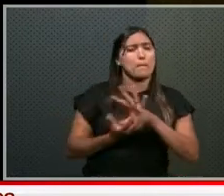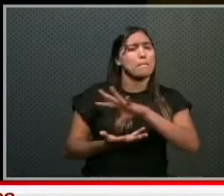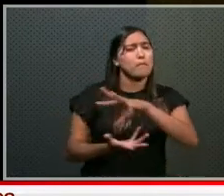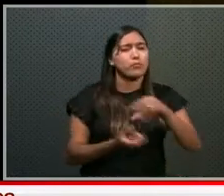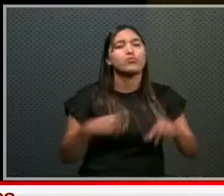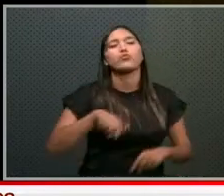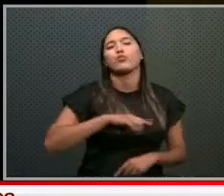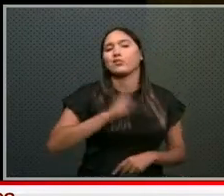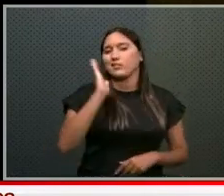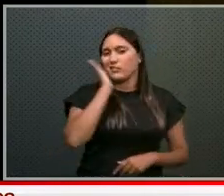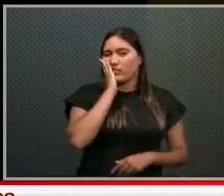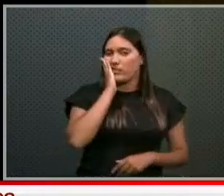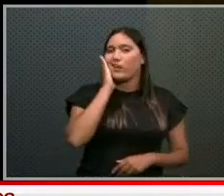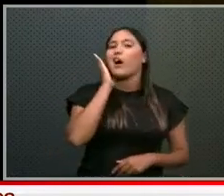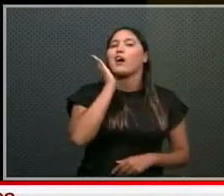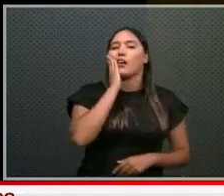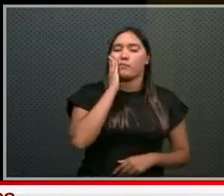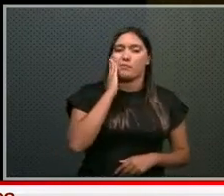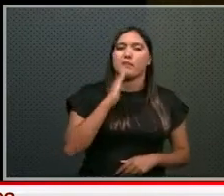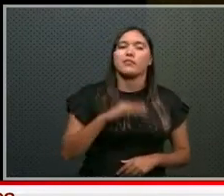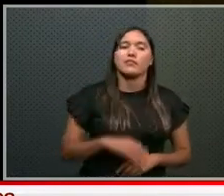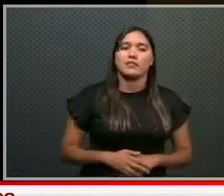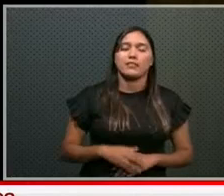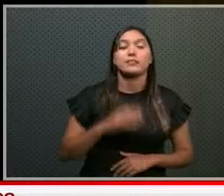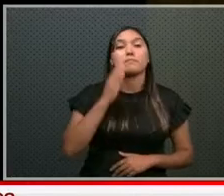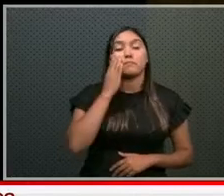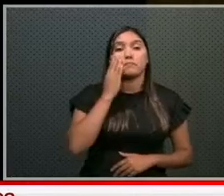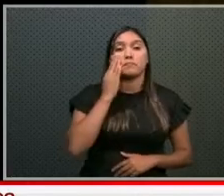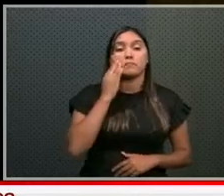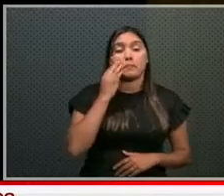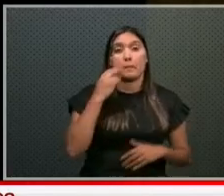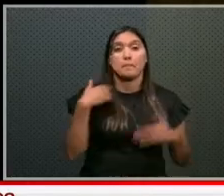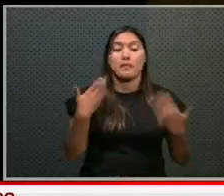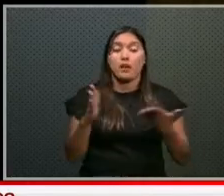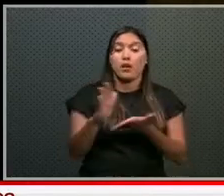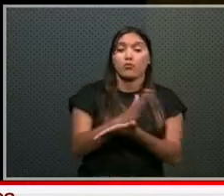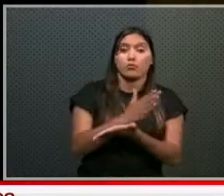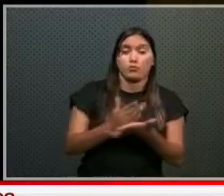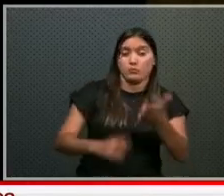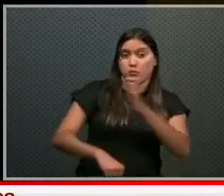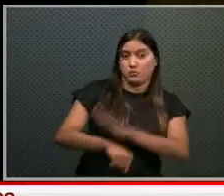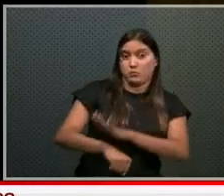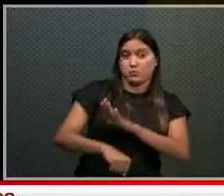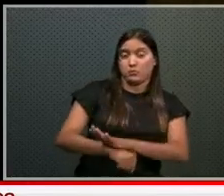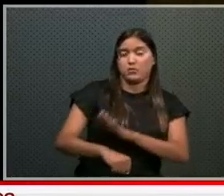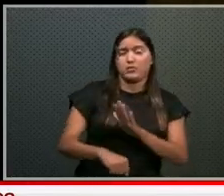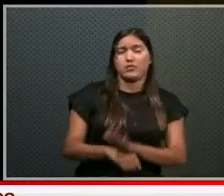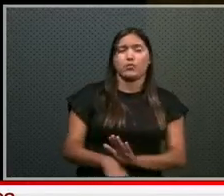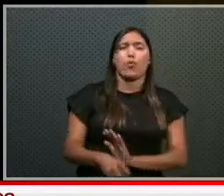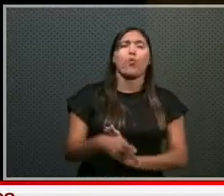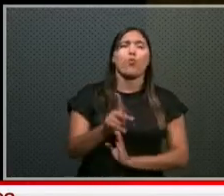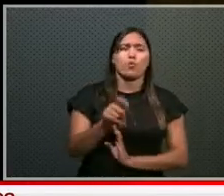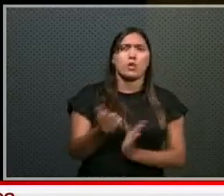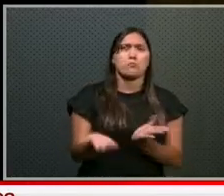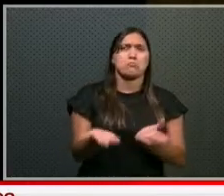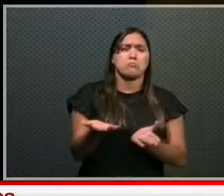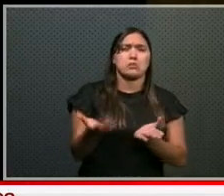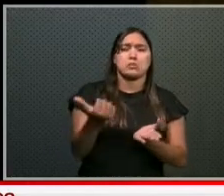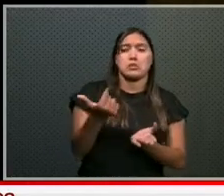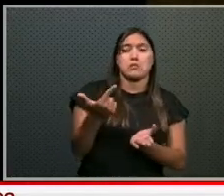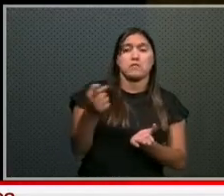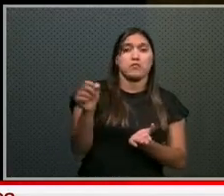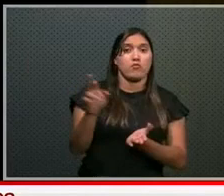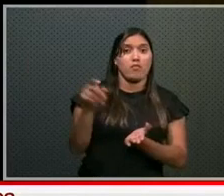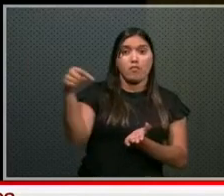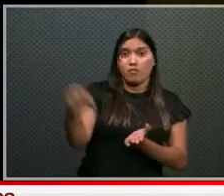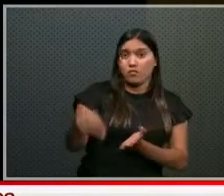sabemos do potencial não é e em alguns momentos o quilo chega a 120 em